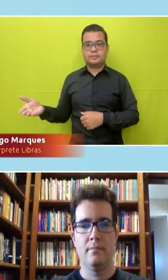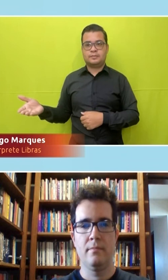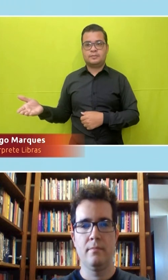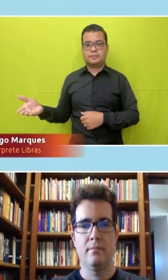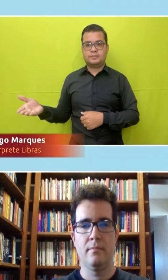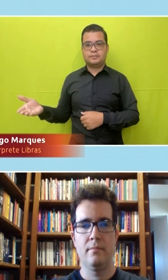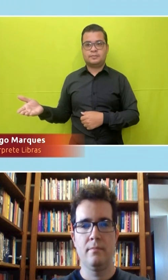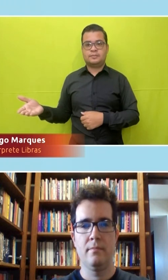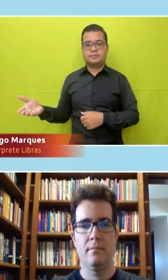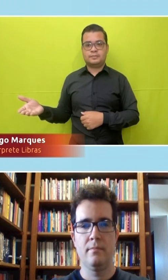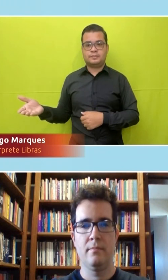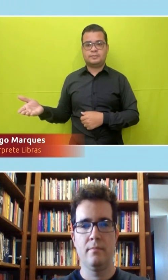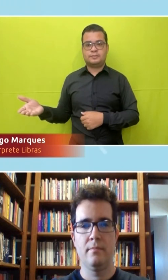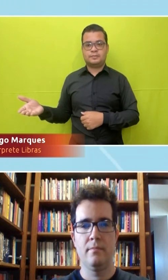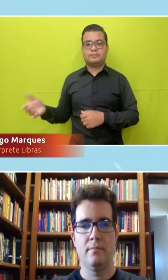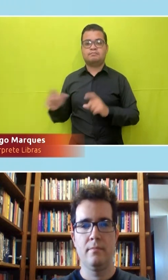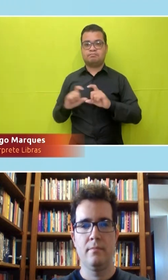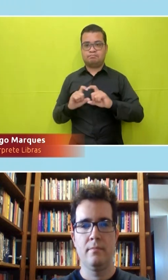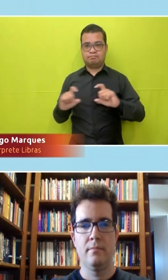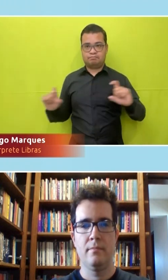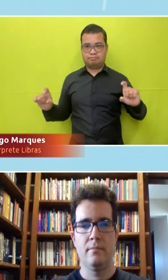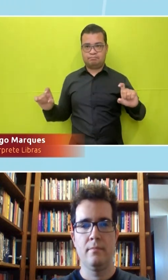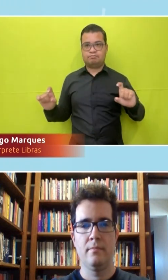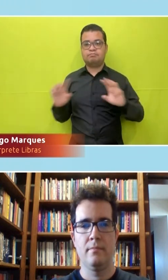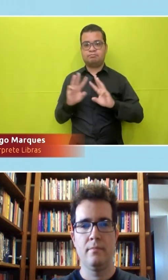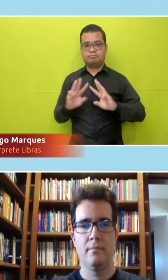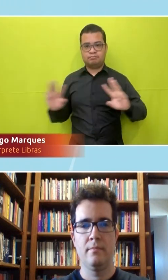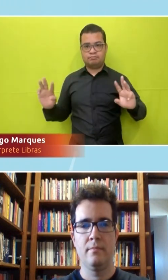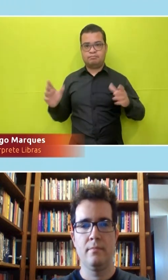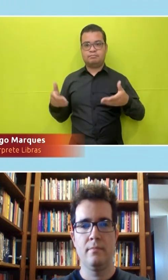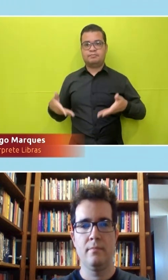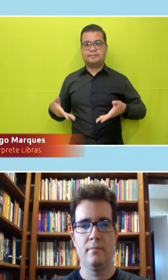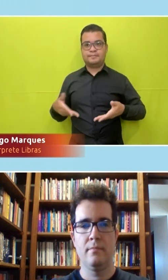goiania.go.gov.br/secult. Secult com temudo no final.